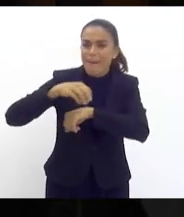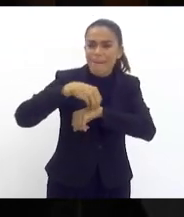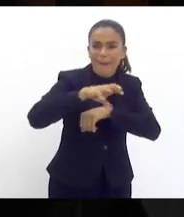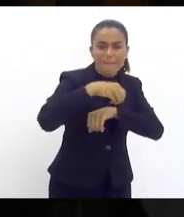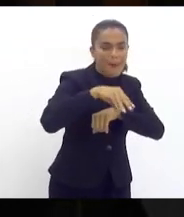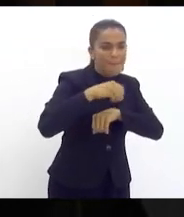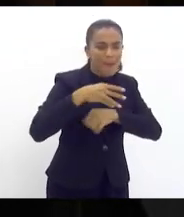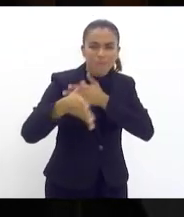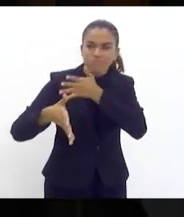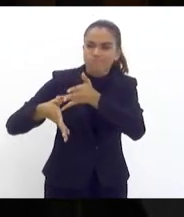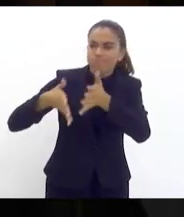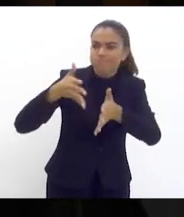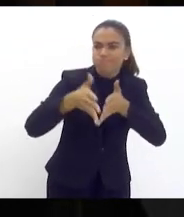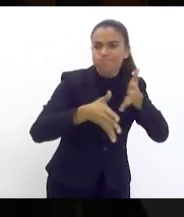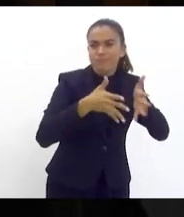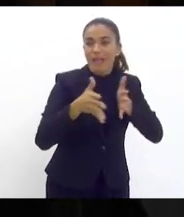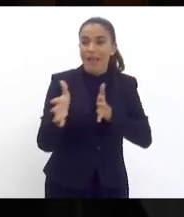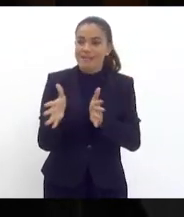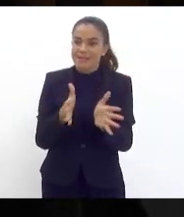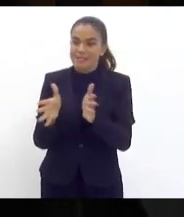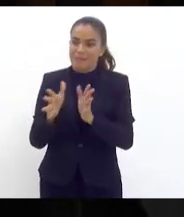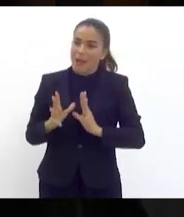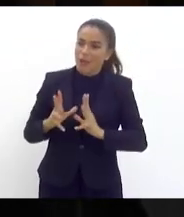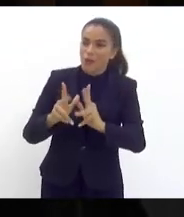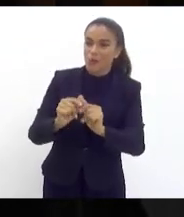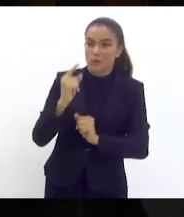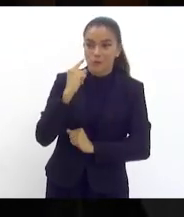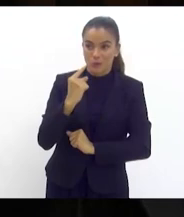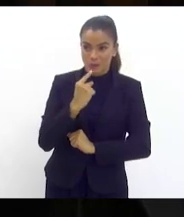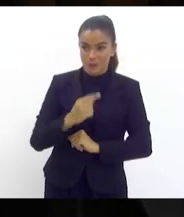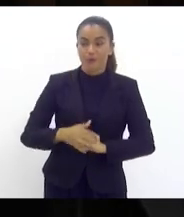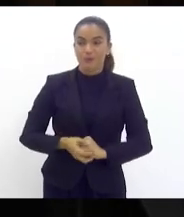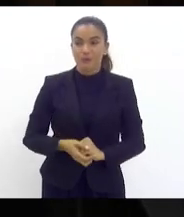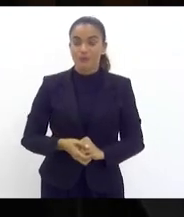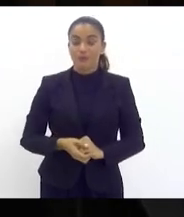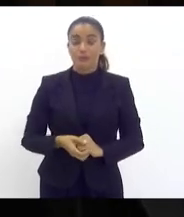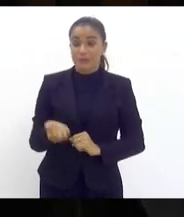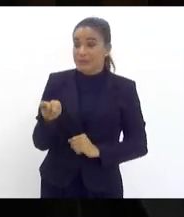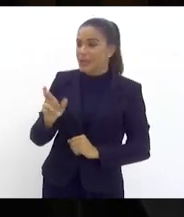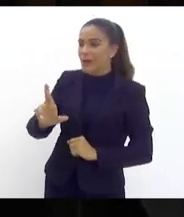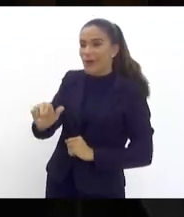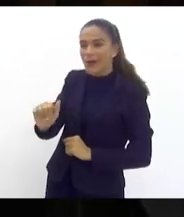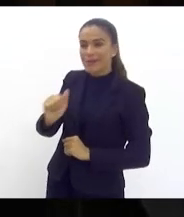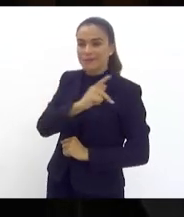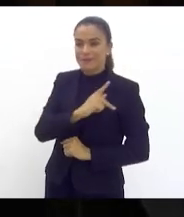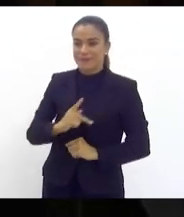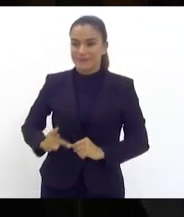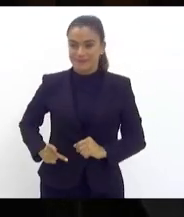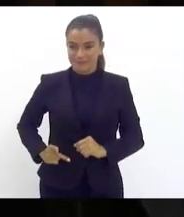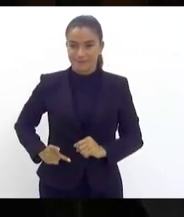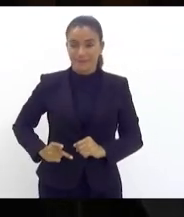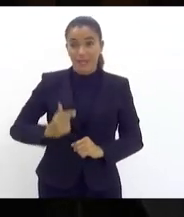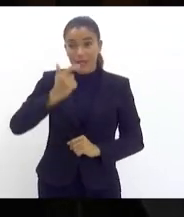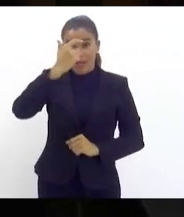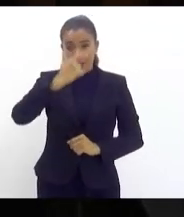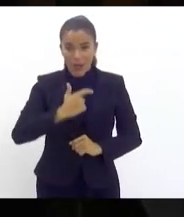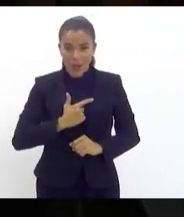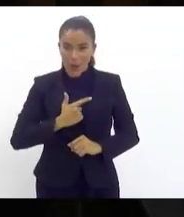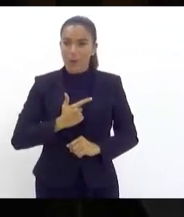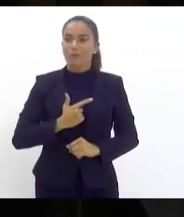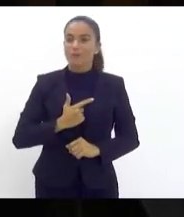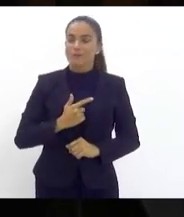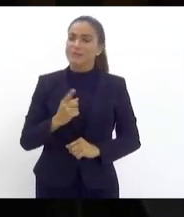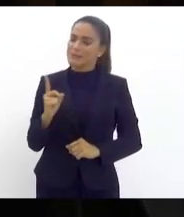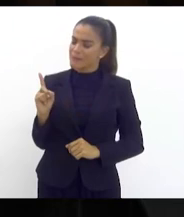voz aos deficientes auditivos. Senhora Presidente, eu, quando entro aqui